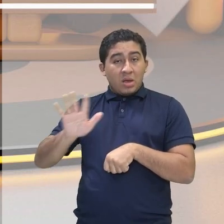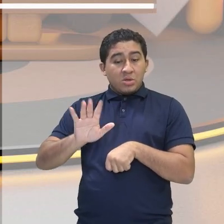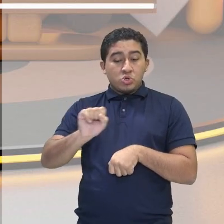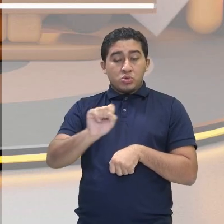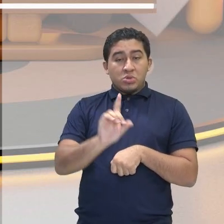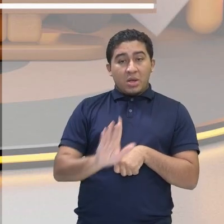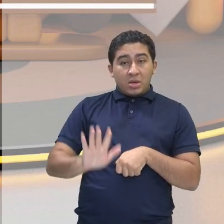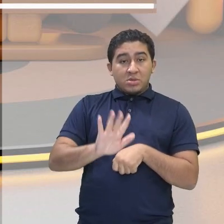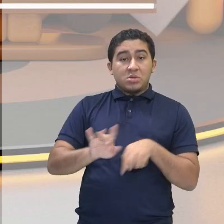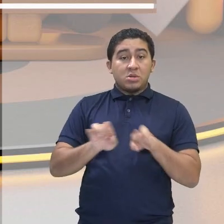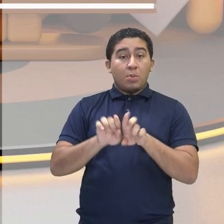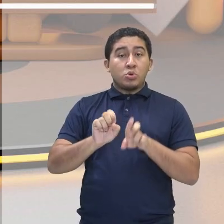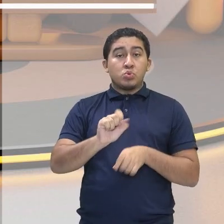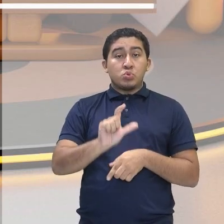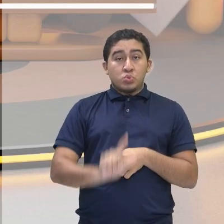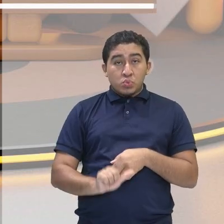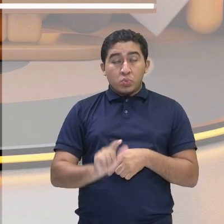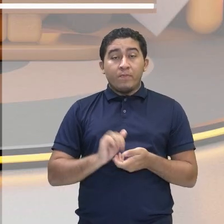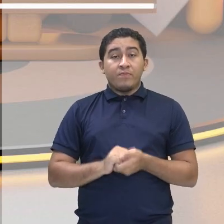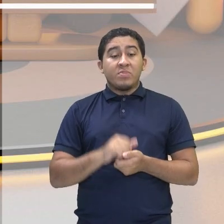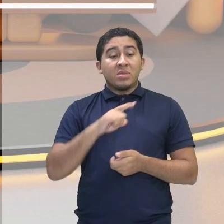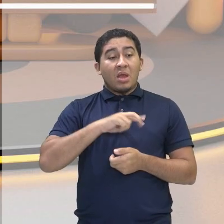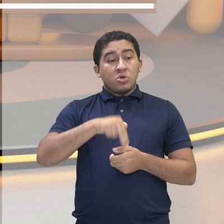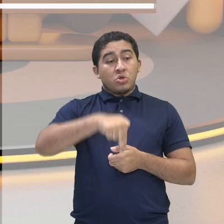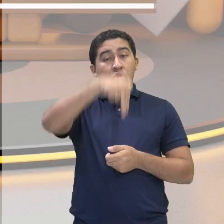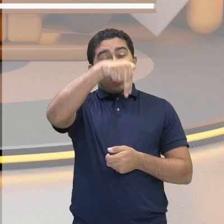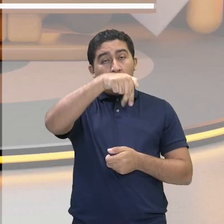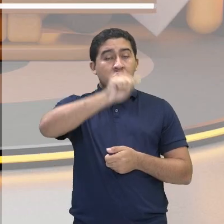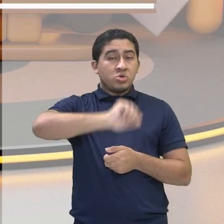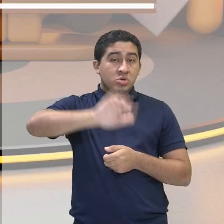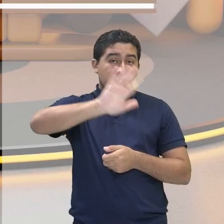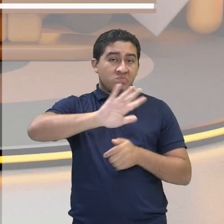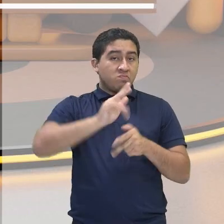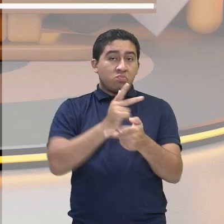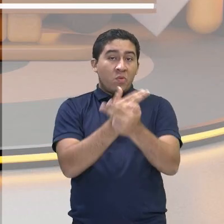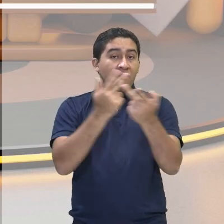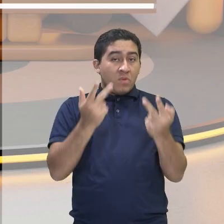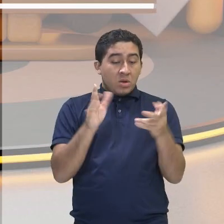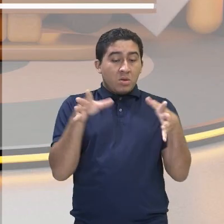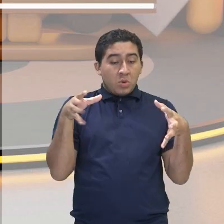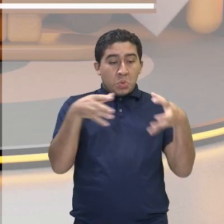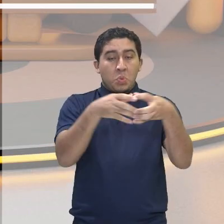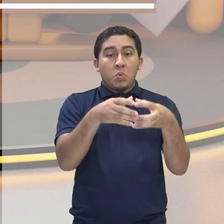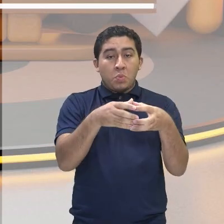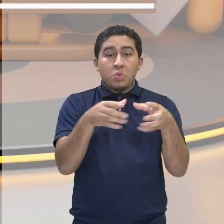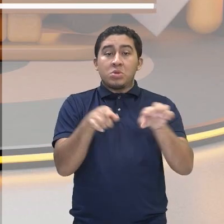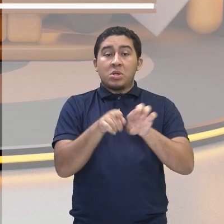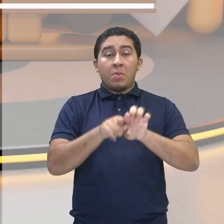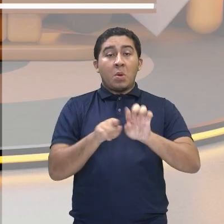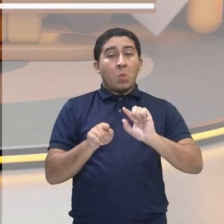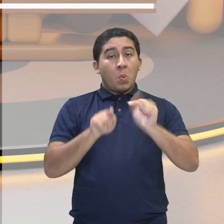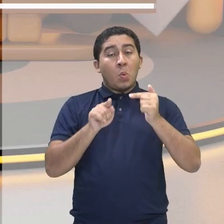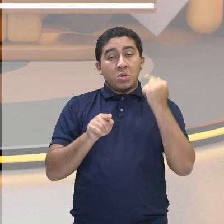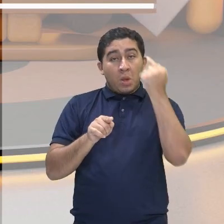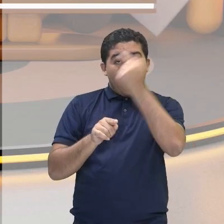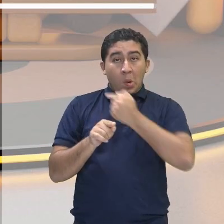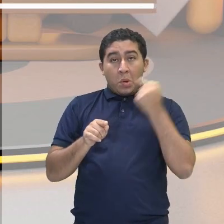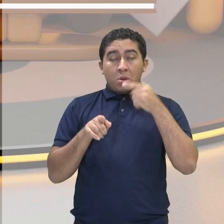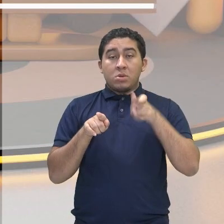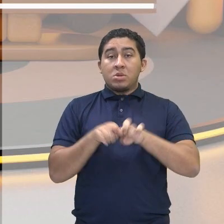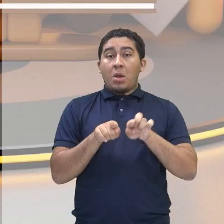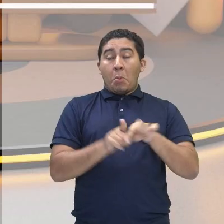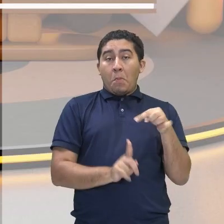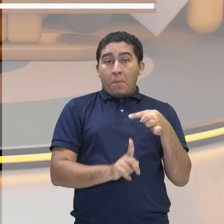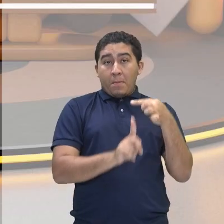Aí nós temos região Norte, juntamente com Mato Grosso e outras áreas, ali com outro fuso horário, e mais